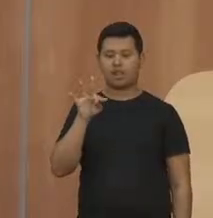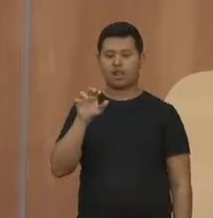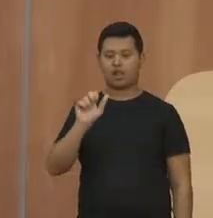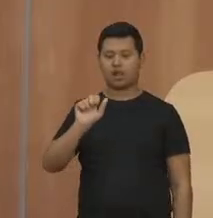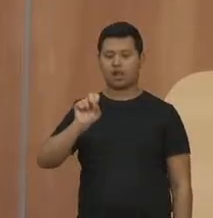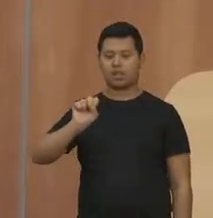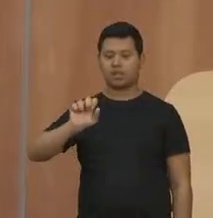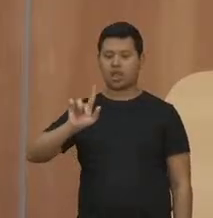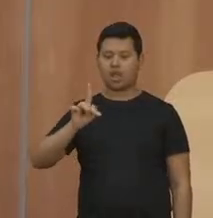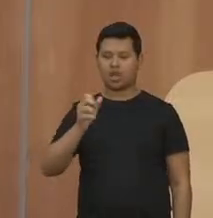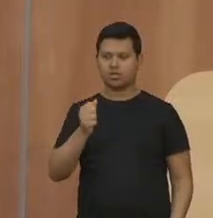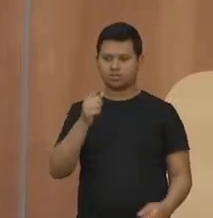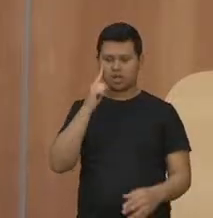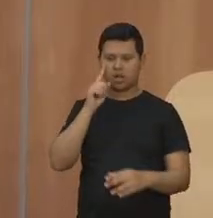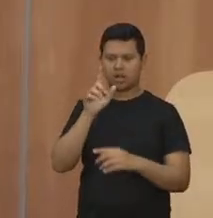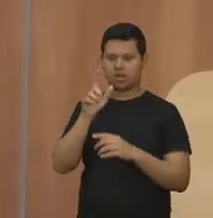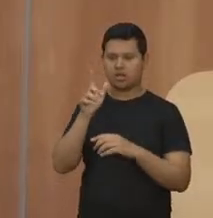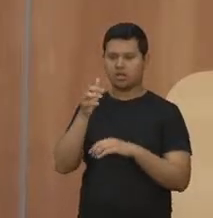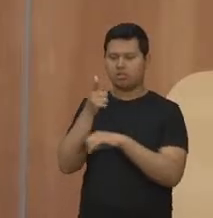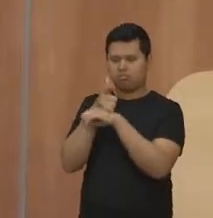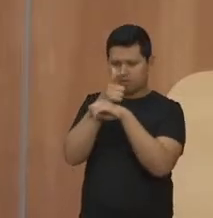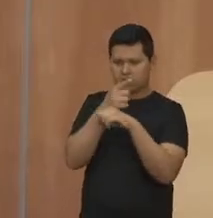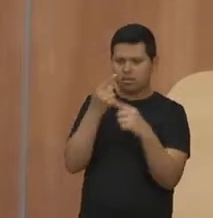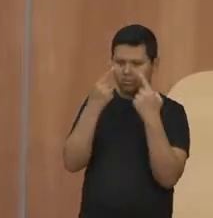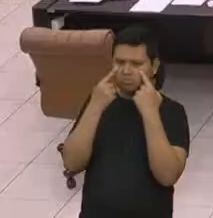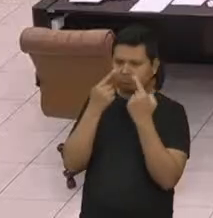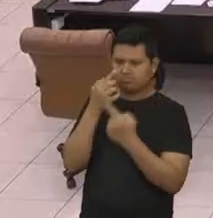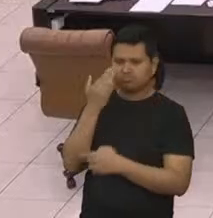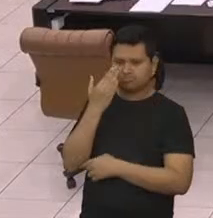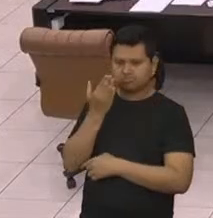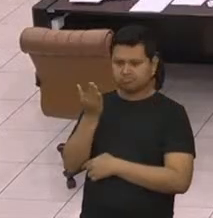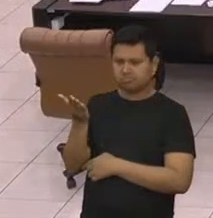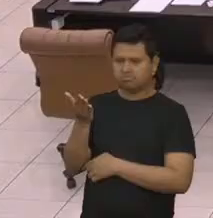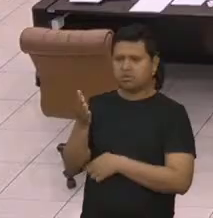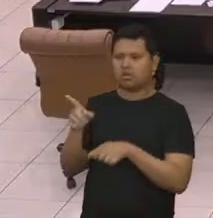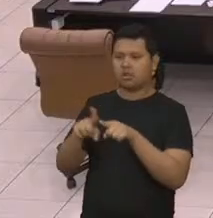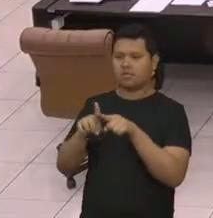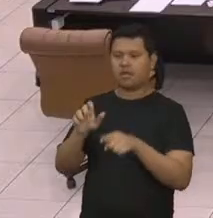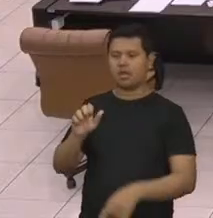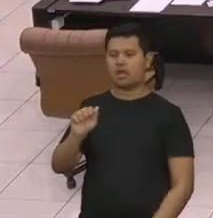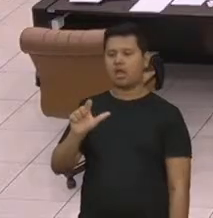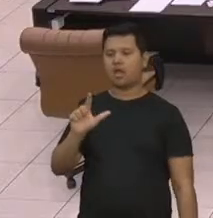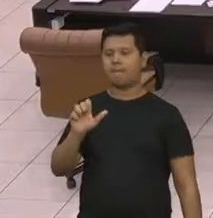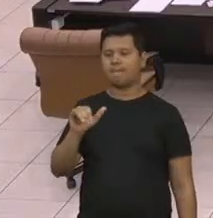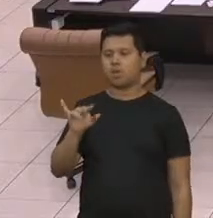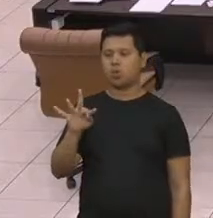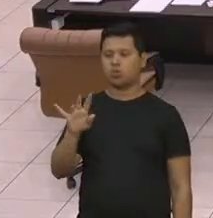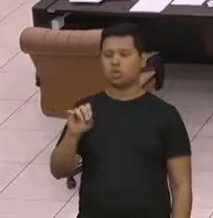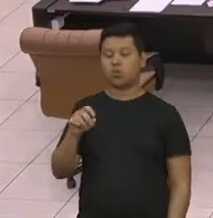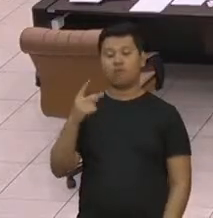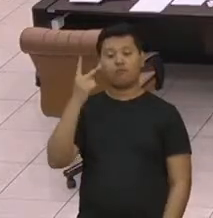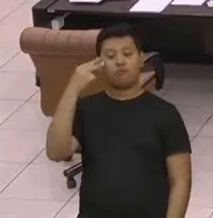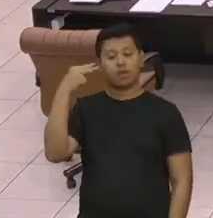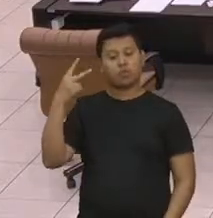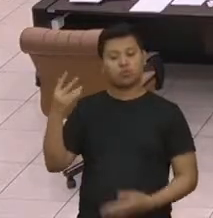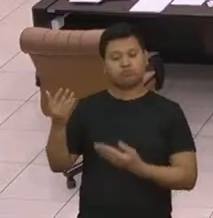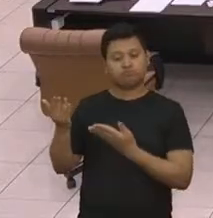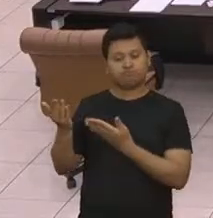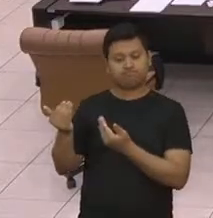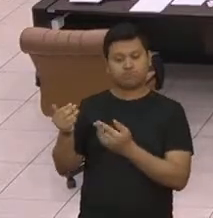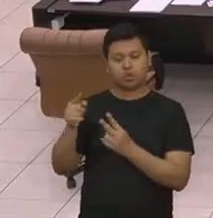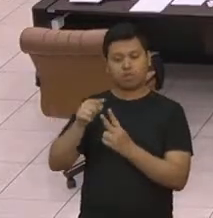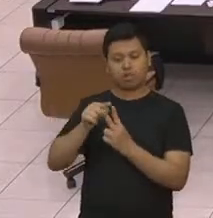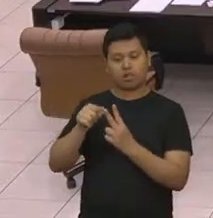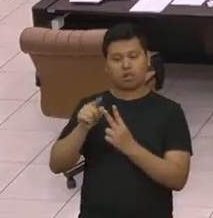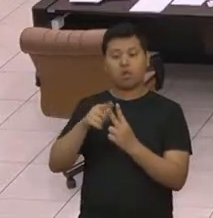Não sei se a câmera consegue filmar. A Natasha e o Hamilton, que são meus vereadores jovens. E, inclusive, a